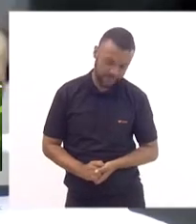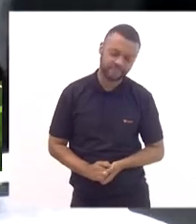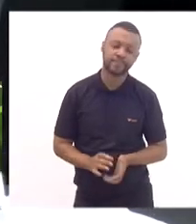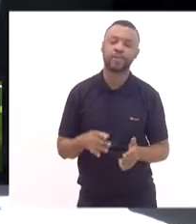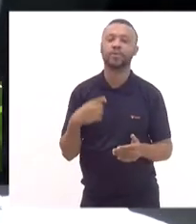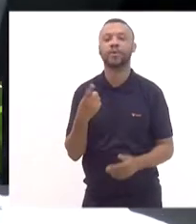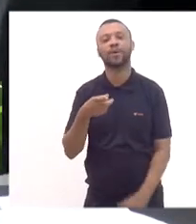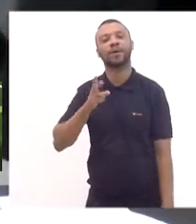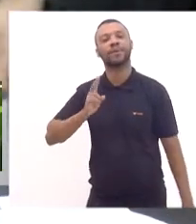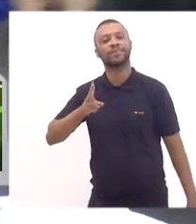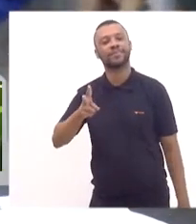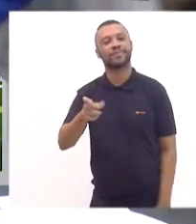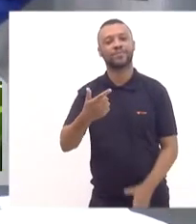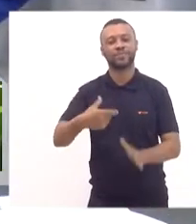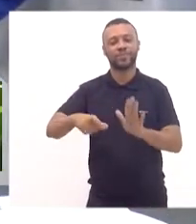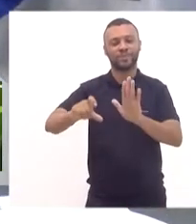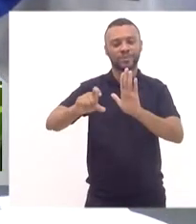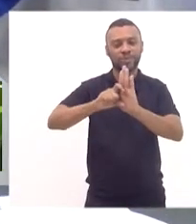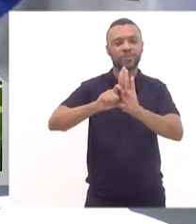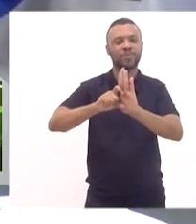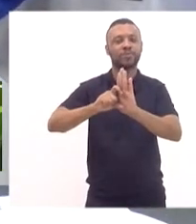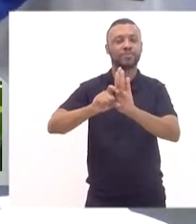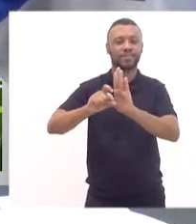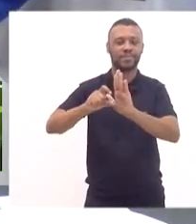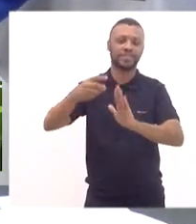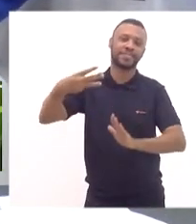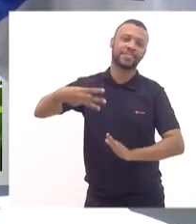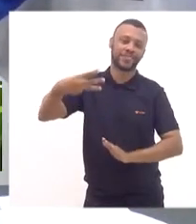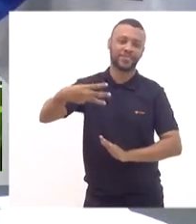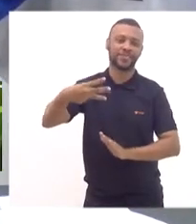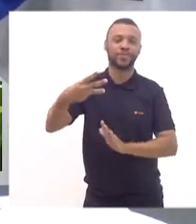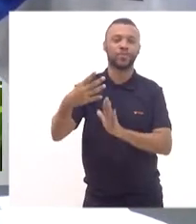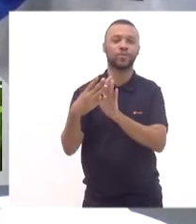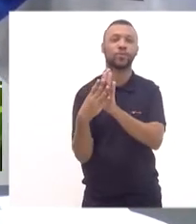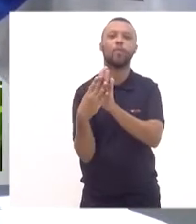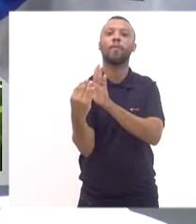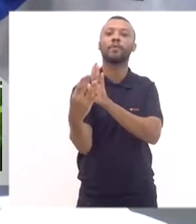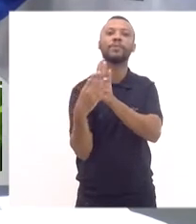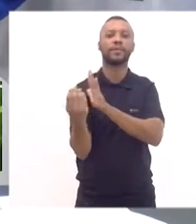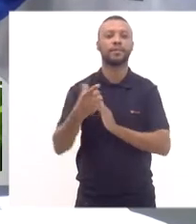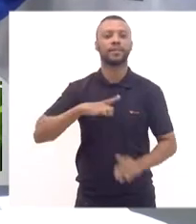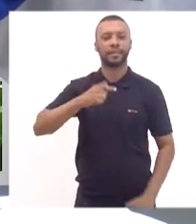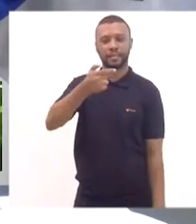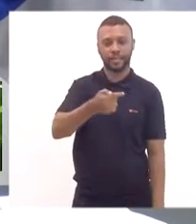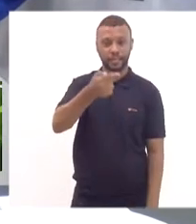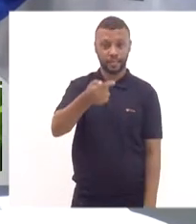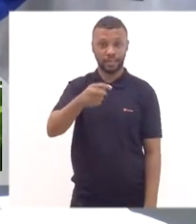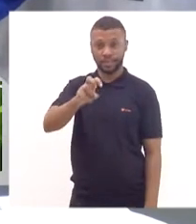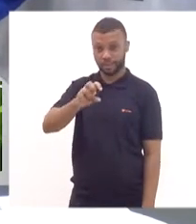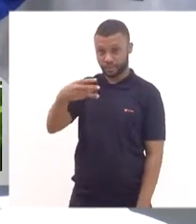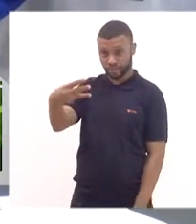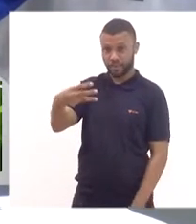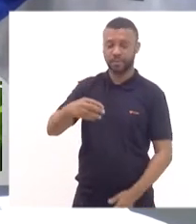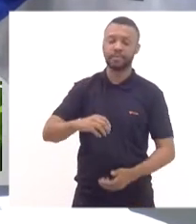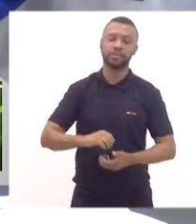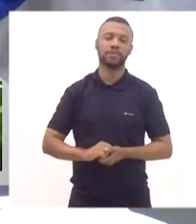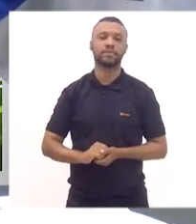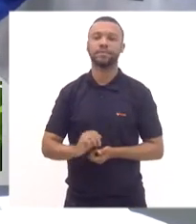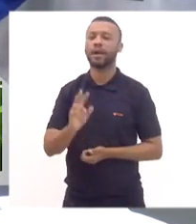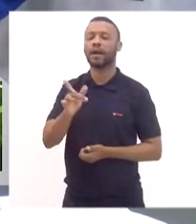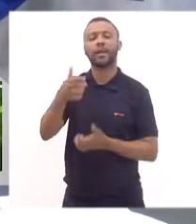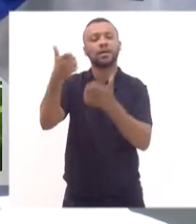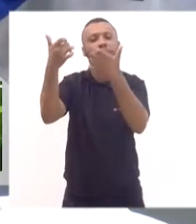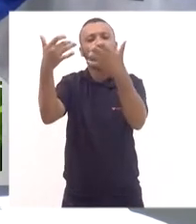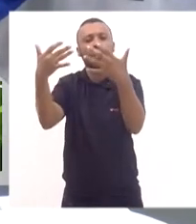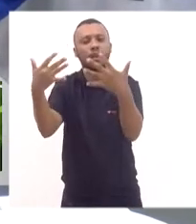continuamos. E lá no parágrafo 3º, nos moldes que aconteceu na 7753, ela excetua